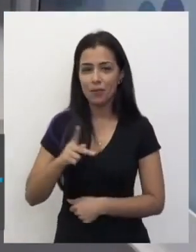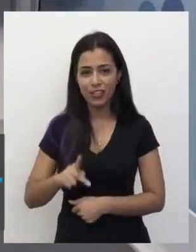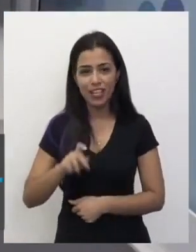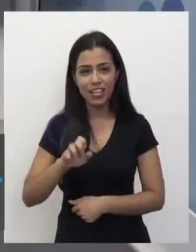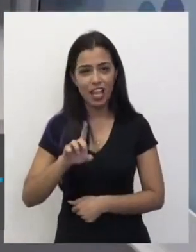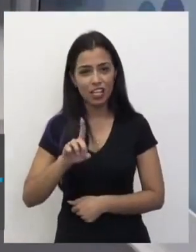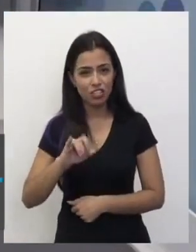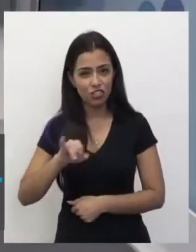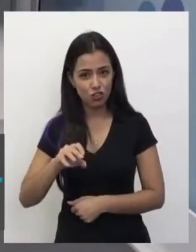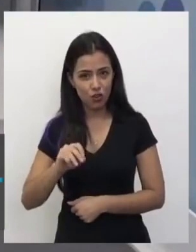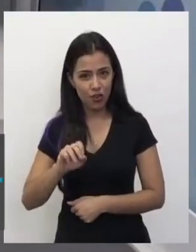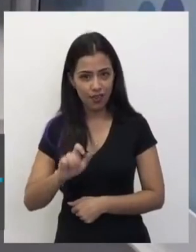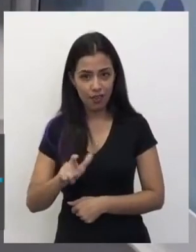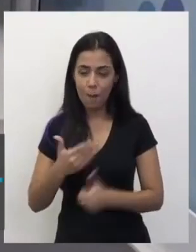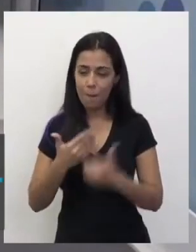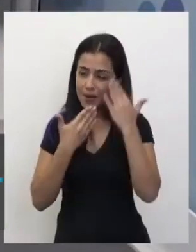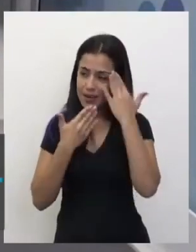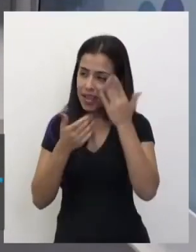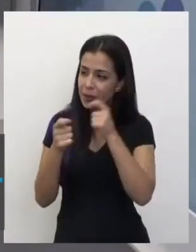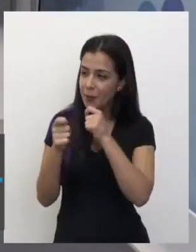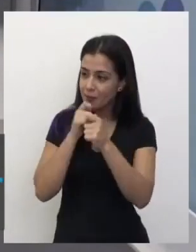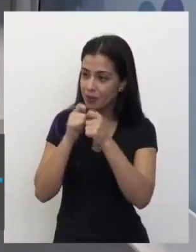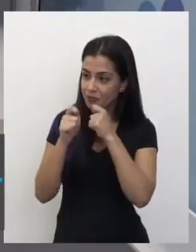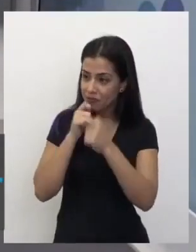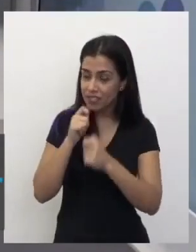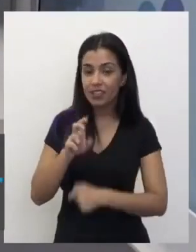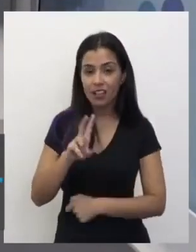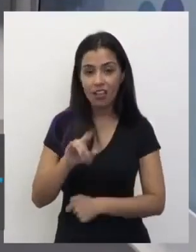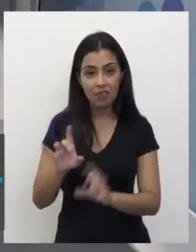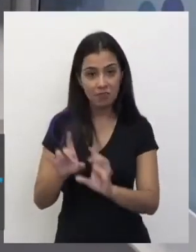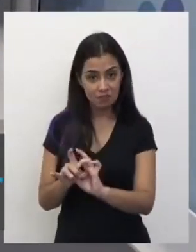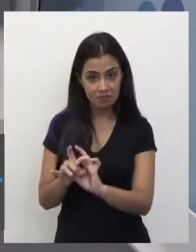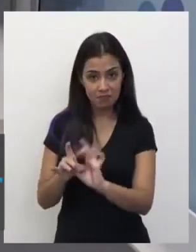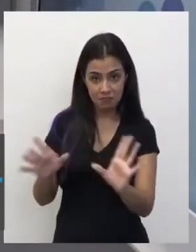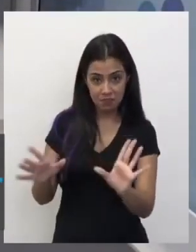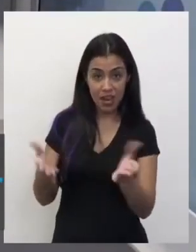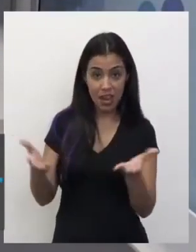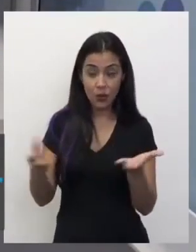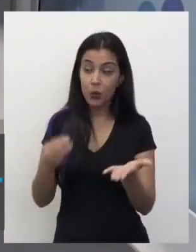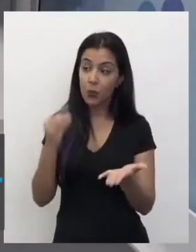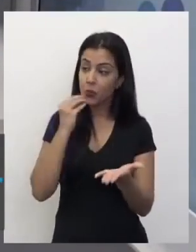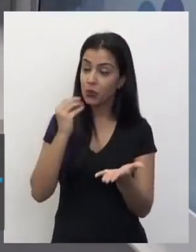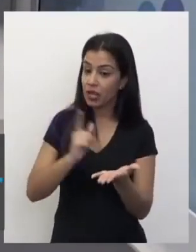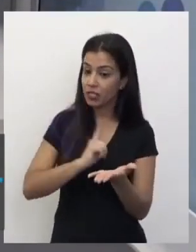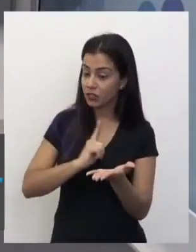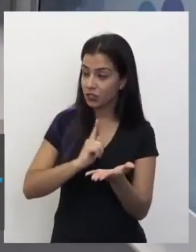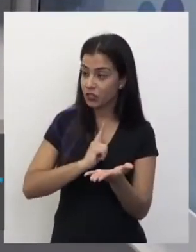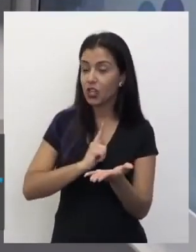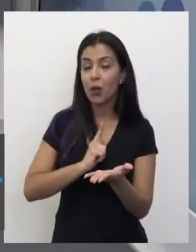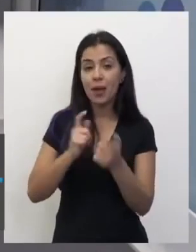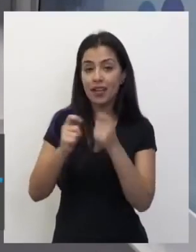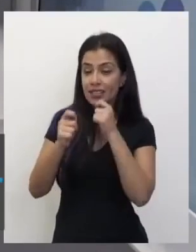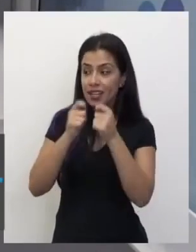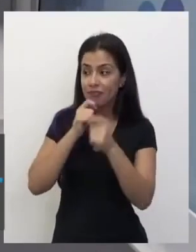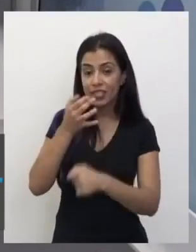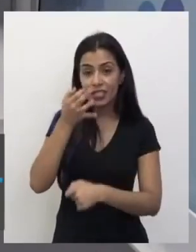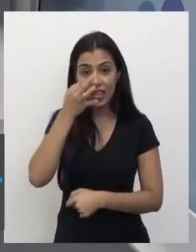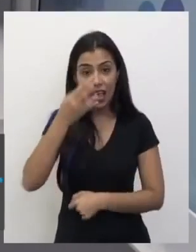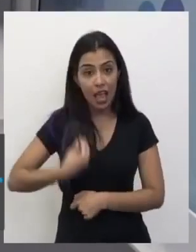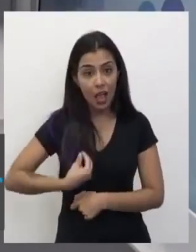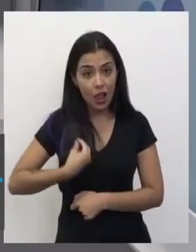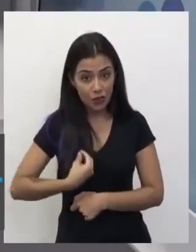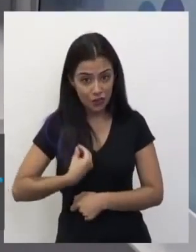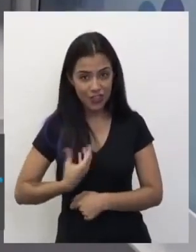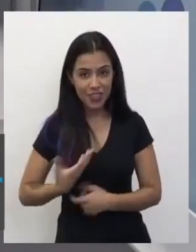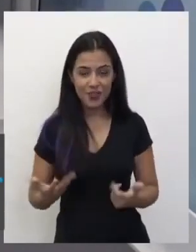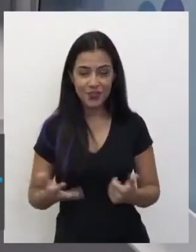por nossa entrevista, tá? Opa. Ela vai ficar aqui, os alunos agora tiveram a oportunidade de ver uma entrevista ao vivo e ver essa parte da